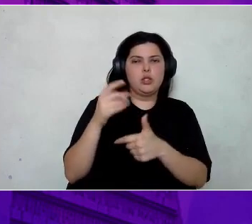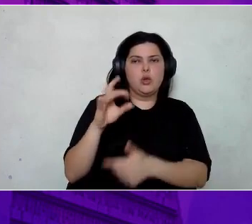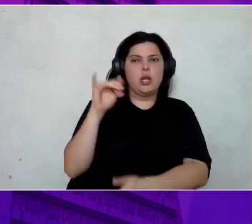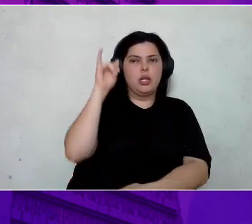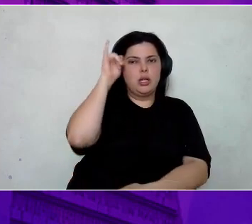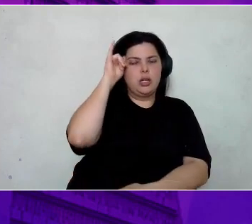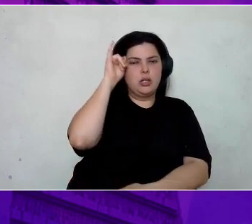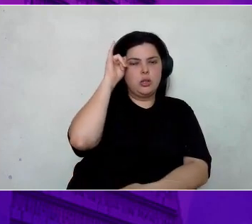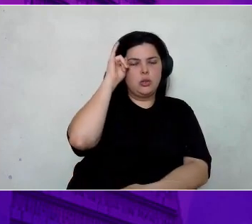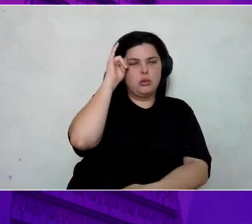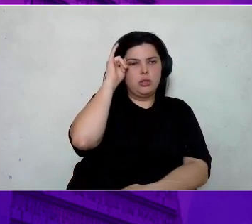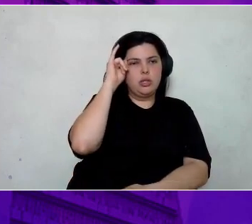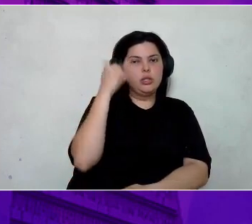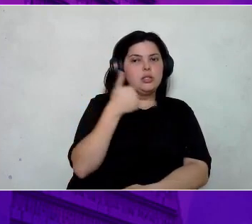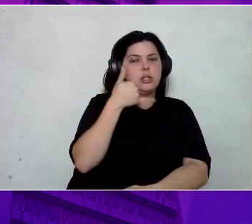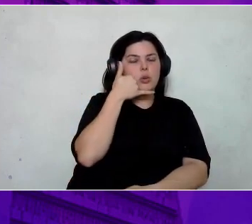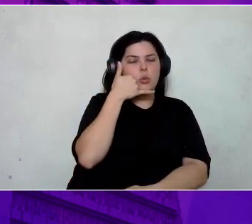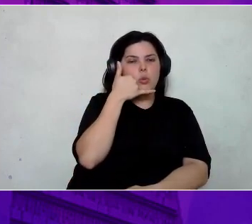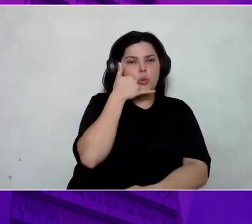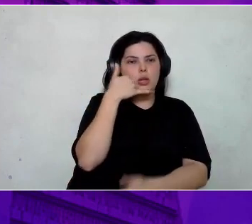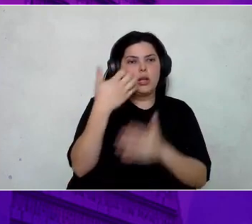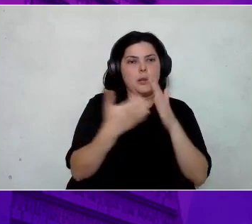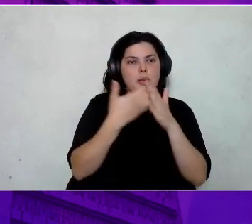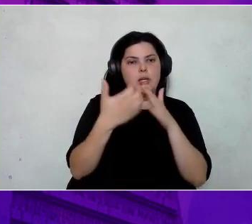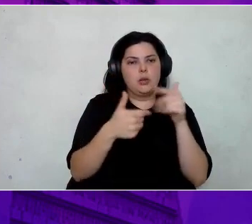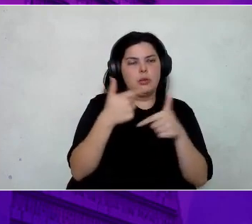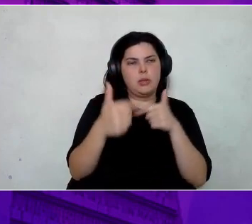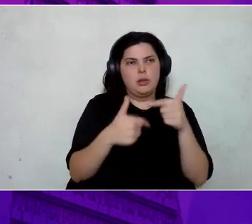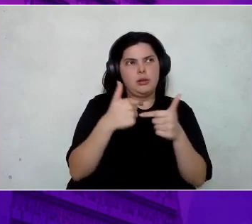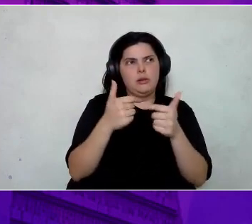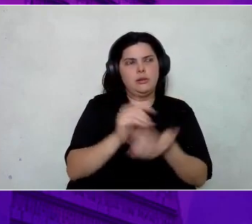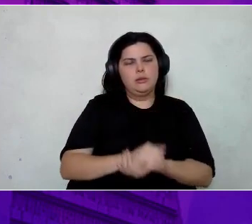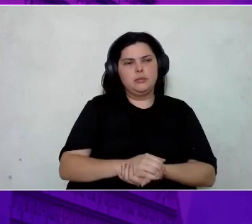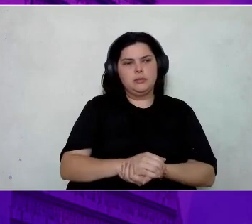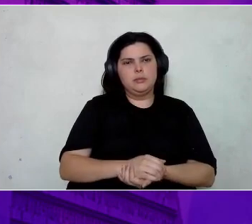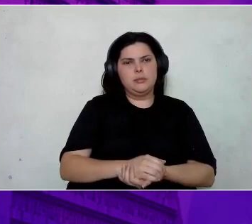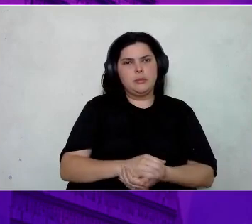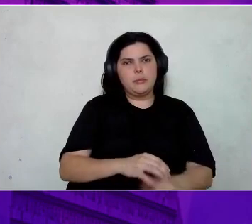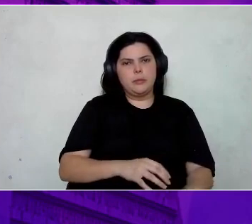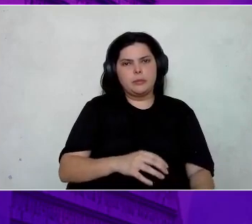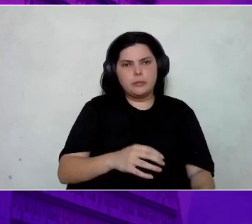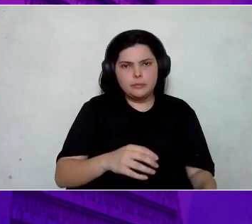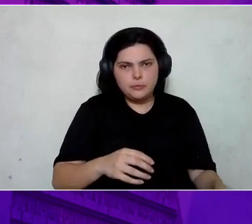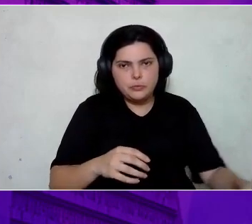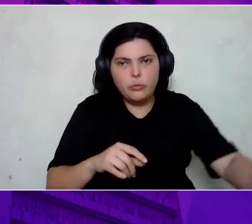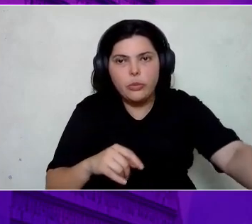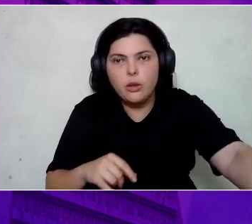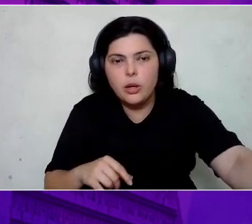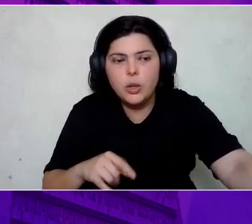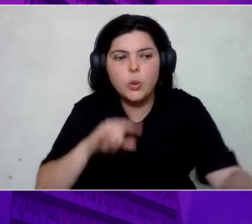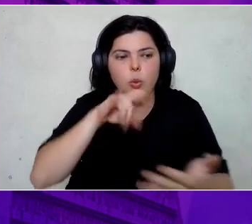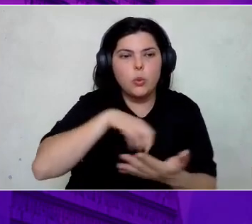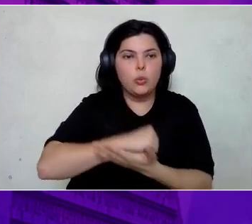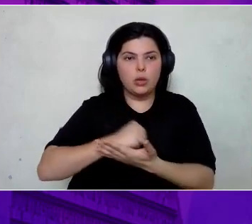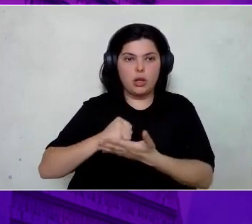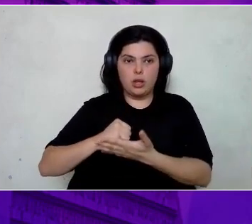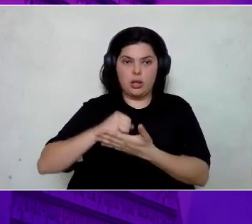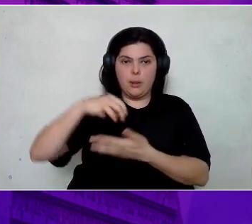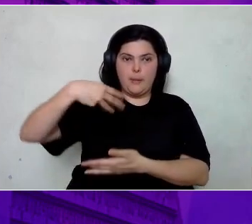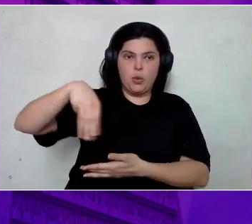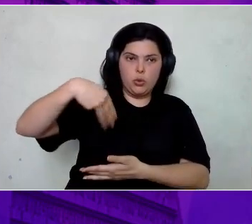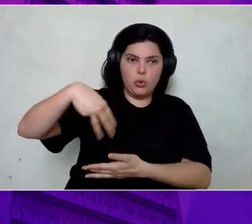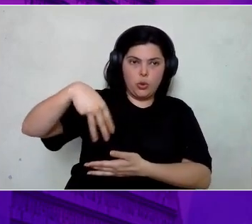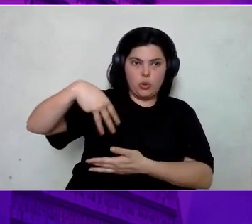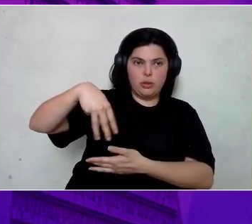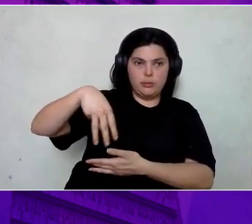celulares, essa empresa que eu estava lá, ela, ela era contratada, vamos dizer assim, da Motorola e a gente